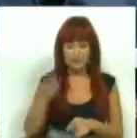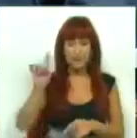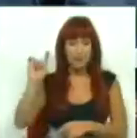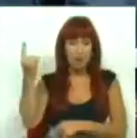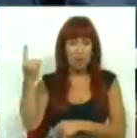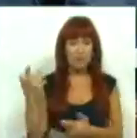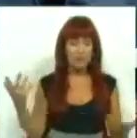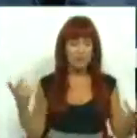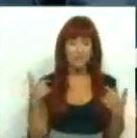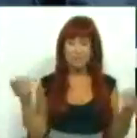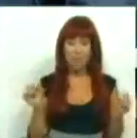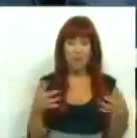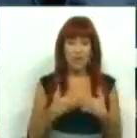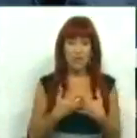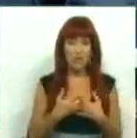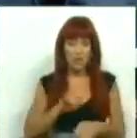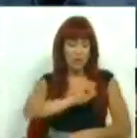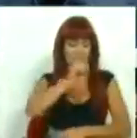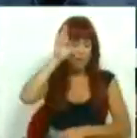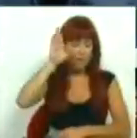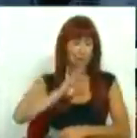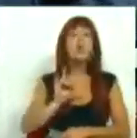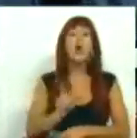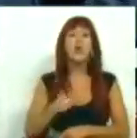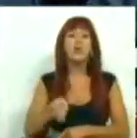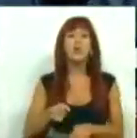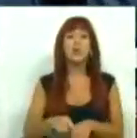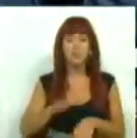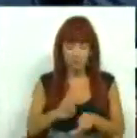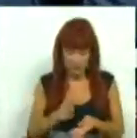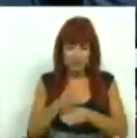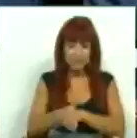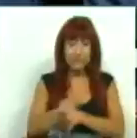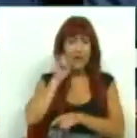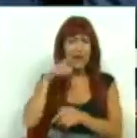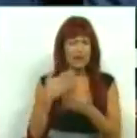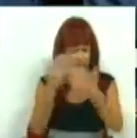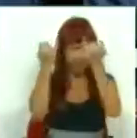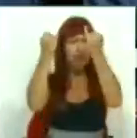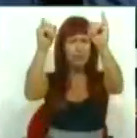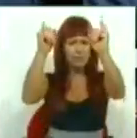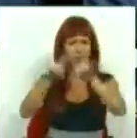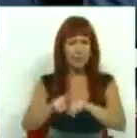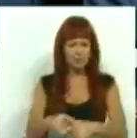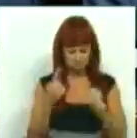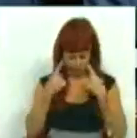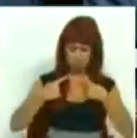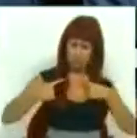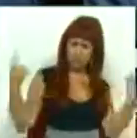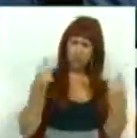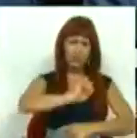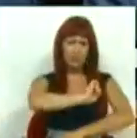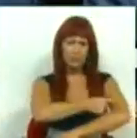assim for, então não restam dúvidas que as Forças Armadas são, por essa via, garantes da independência e da afirmação